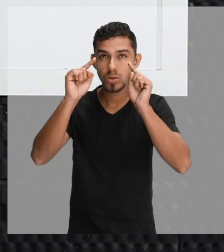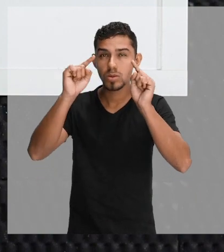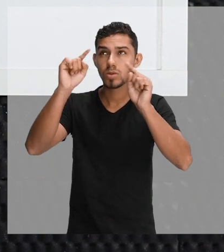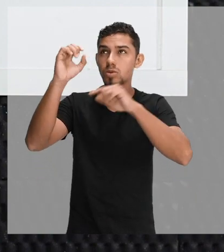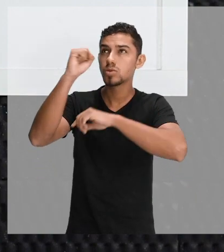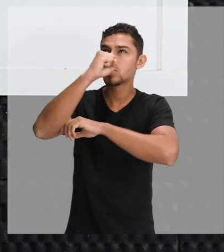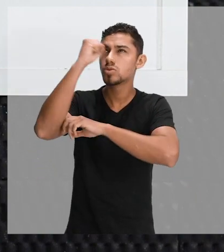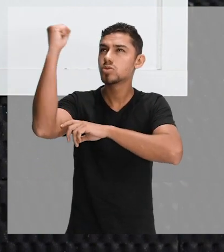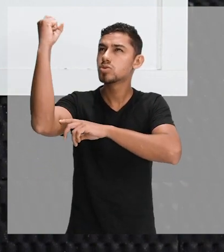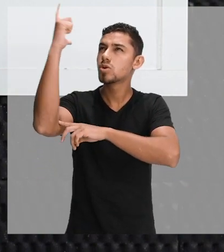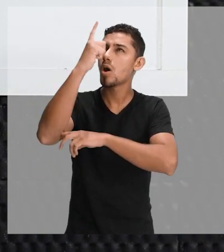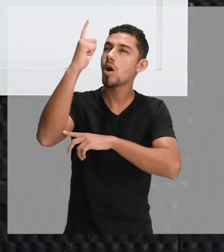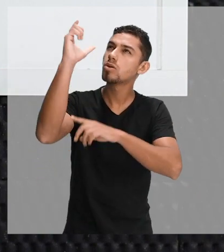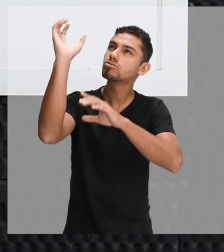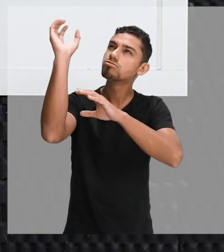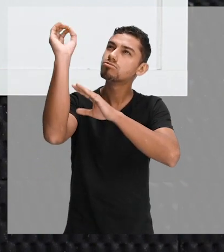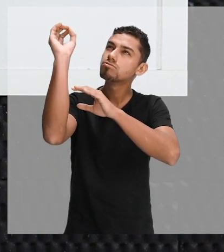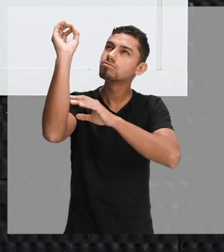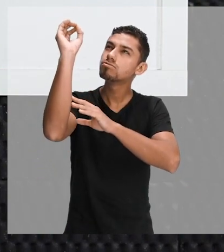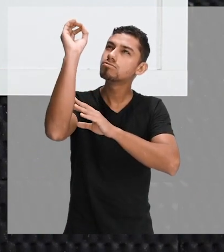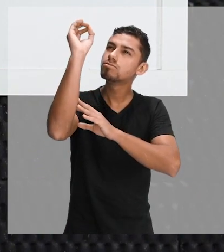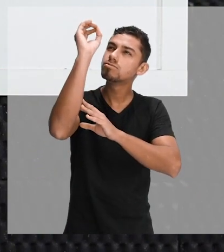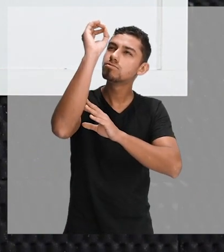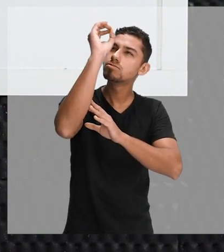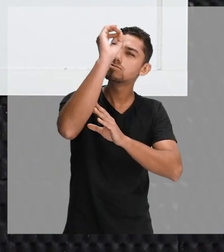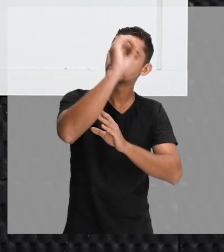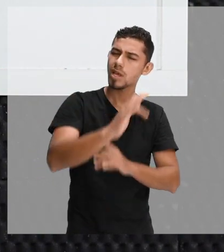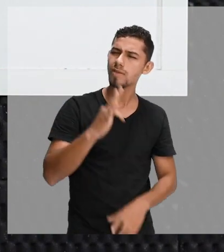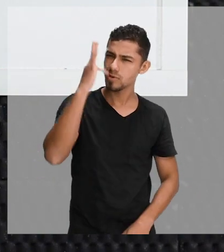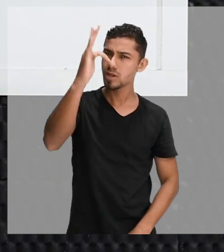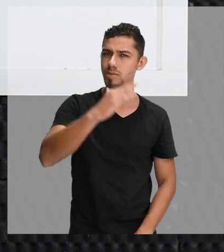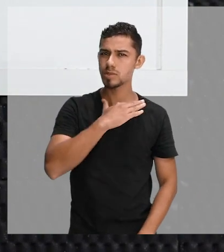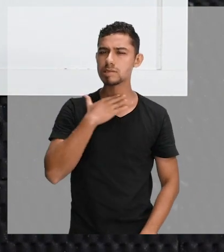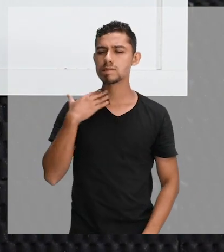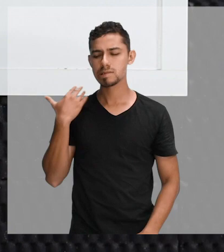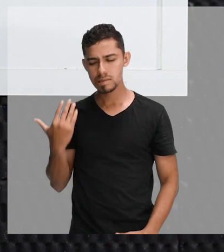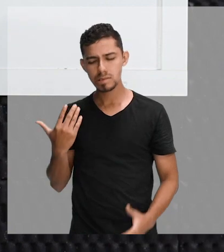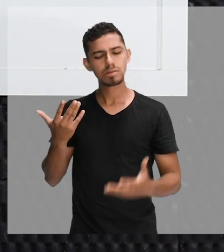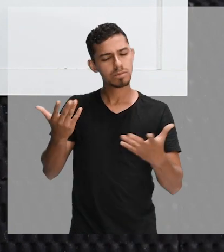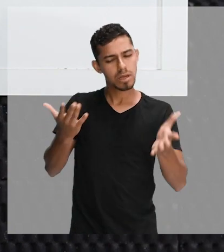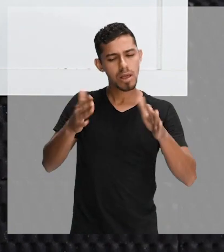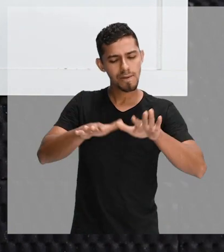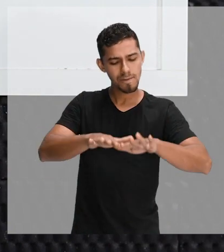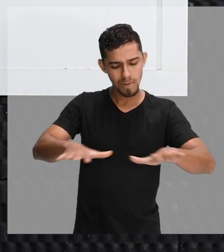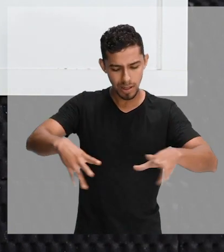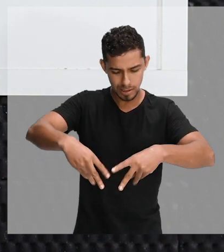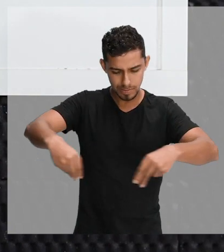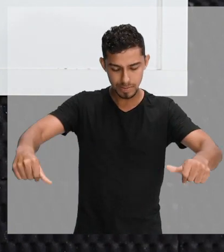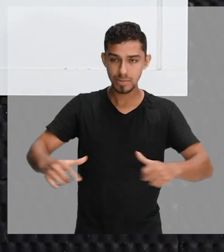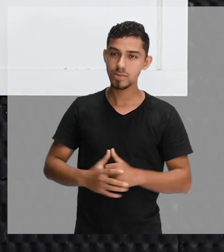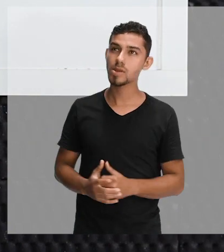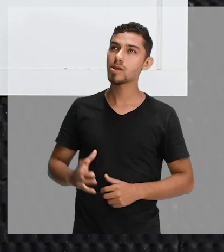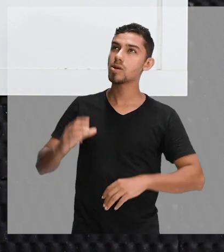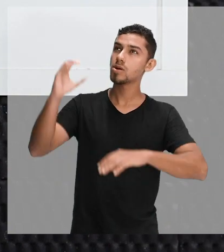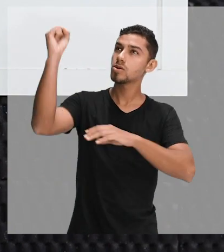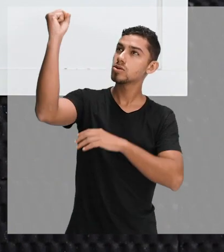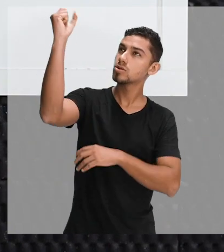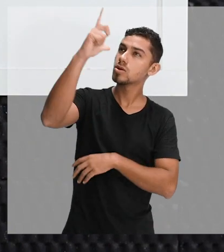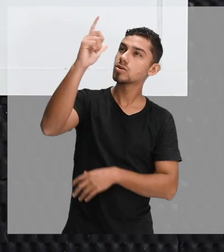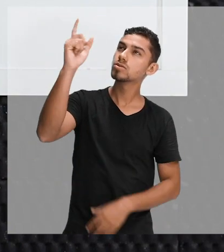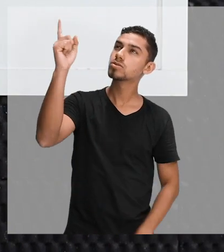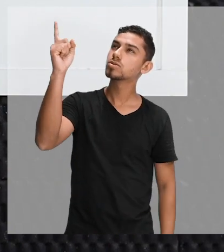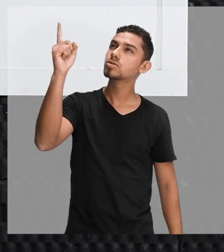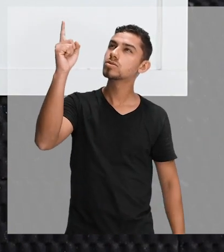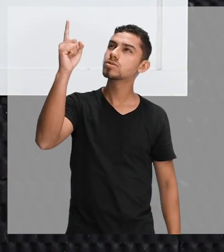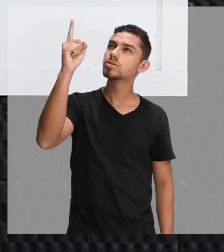lembra? Os teus olhos, que um dia até errar de comer, vão observando o sol passando de um